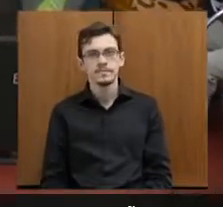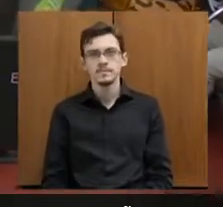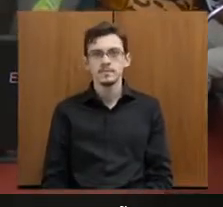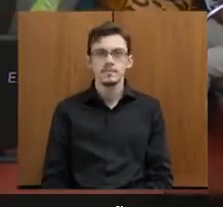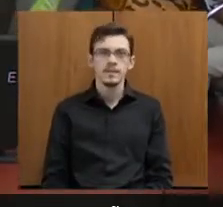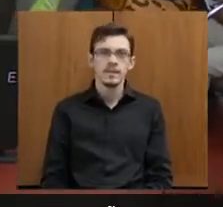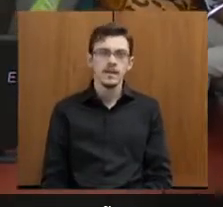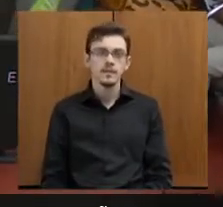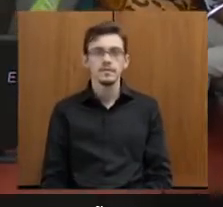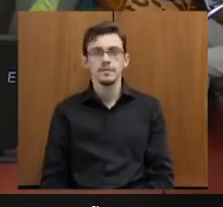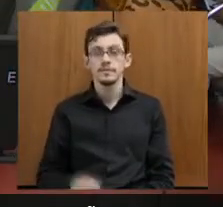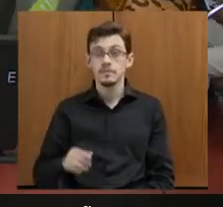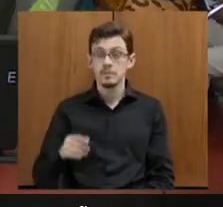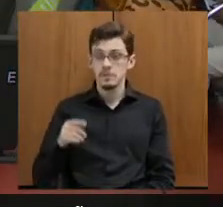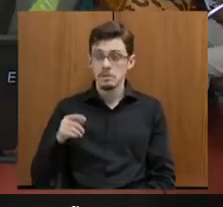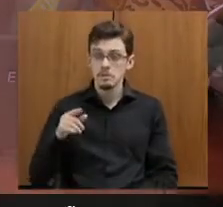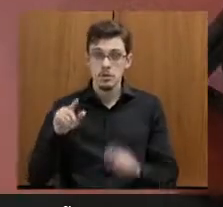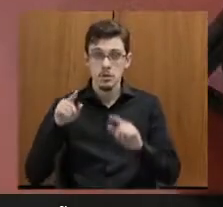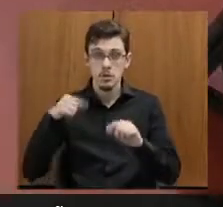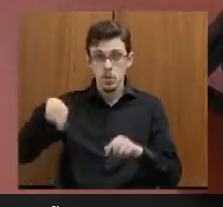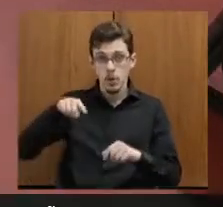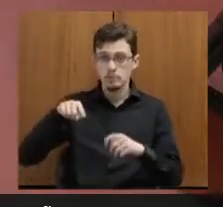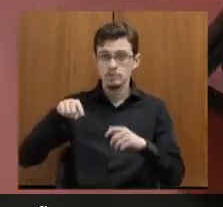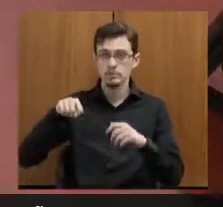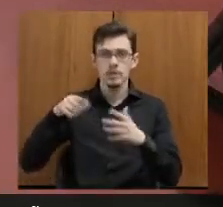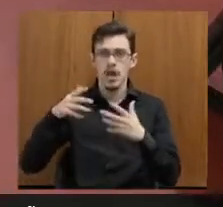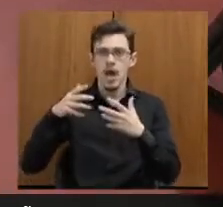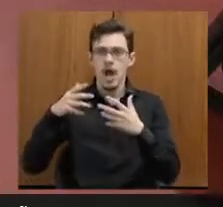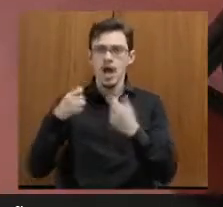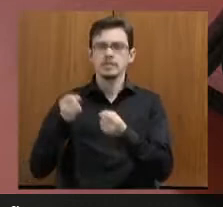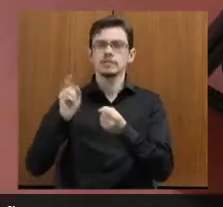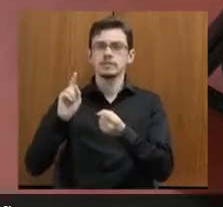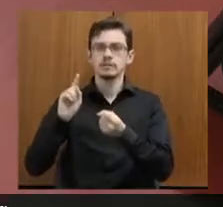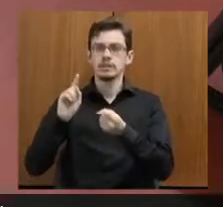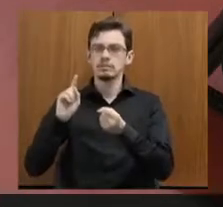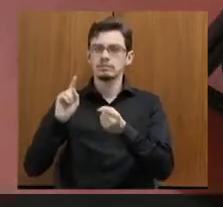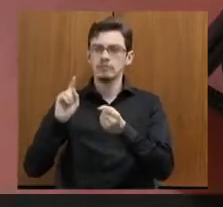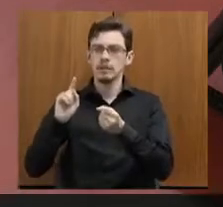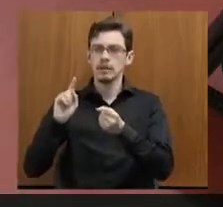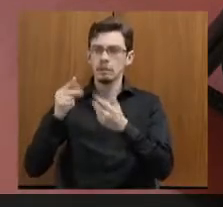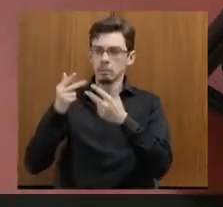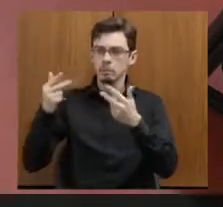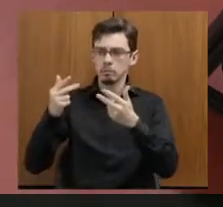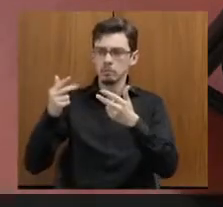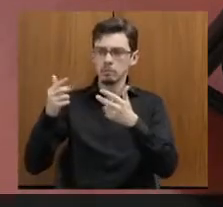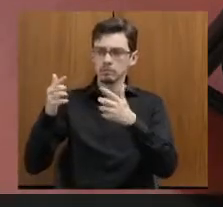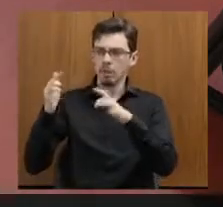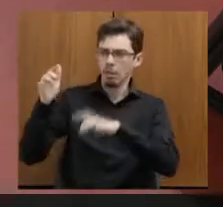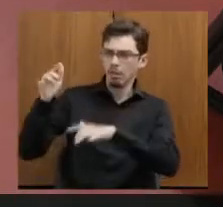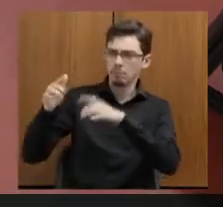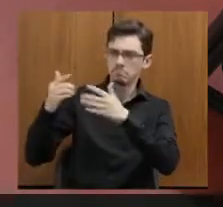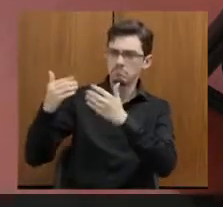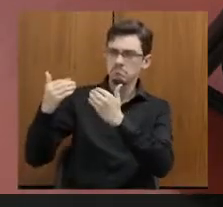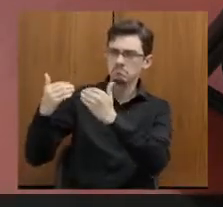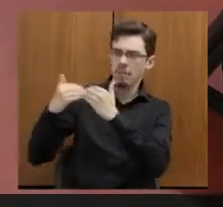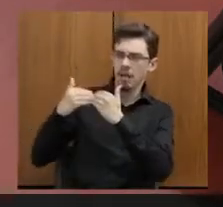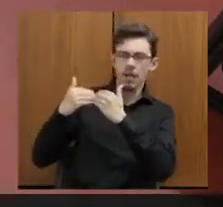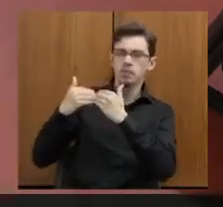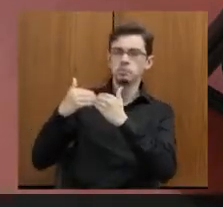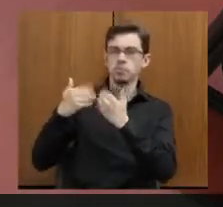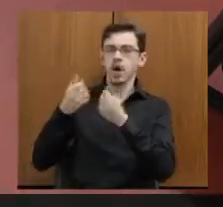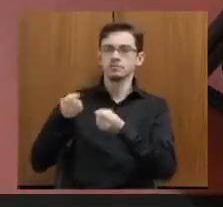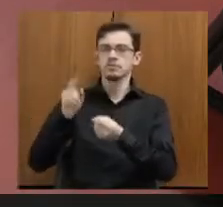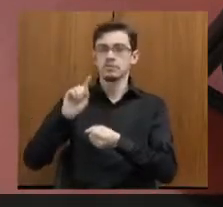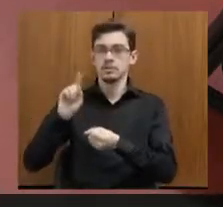posso nunca aceitaremos toda essa Marcela que deixaram pra gente e